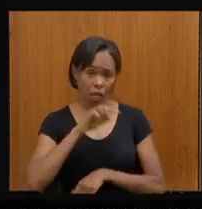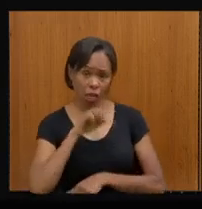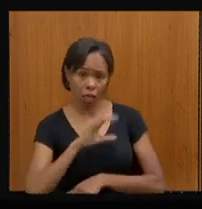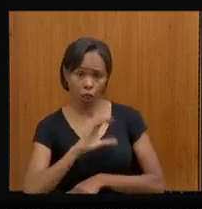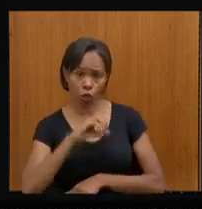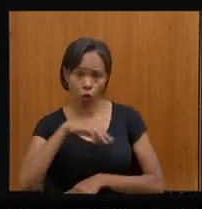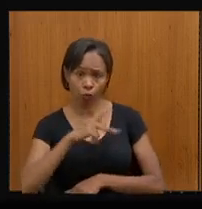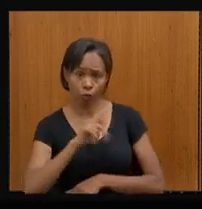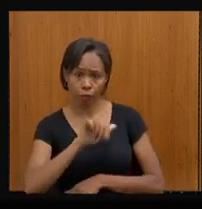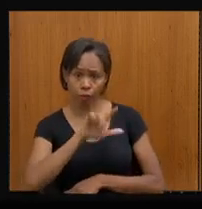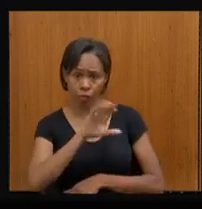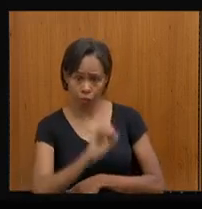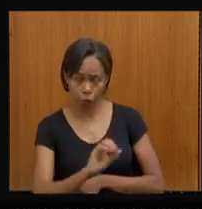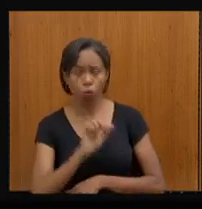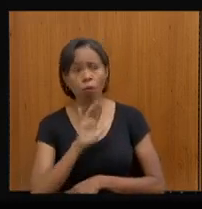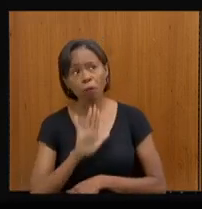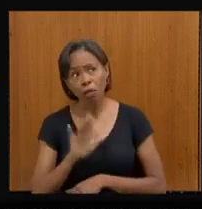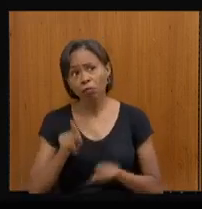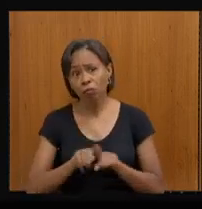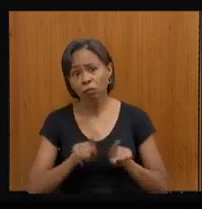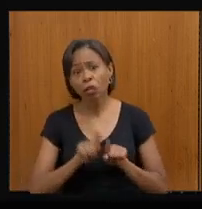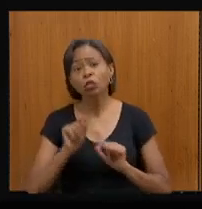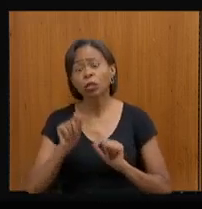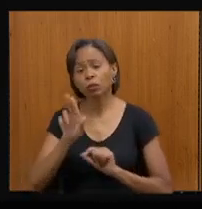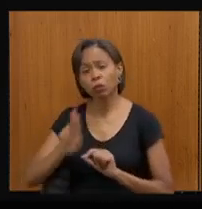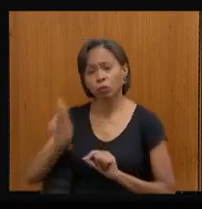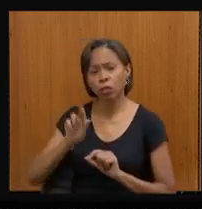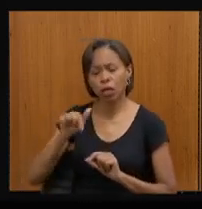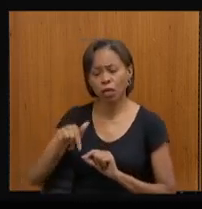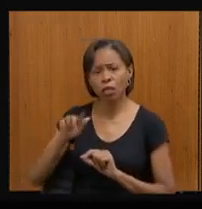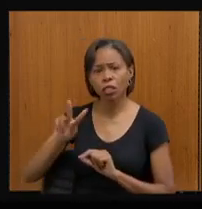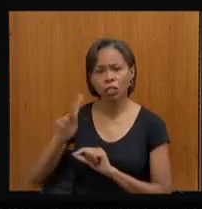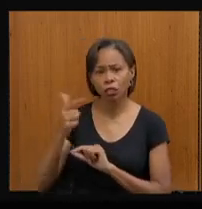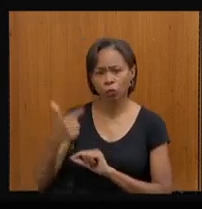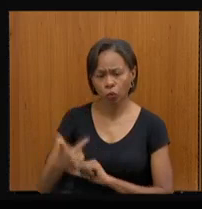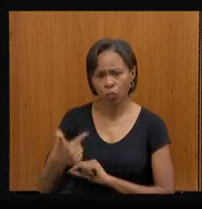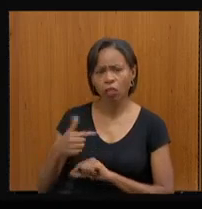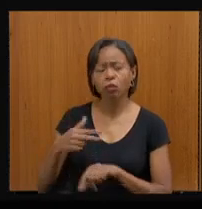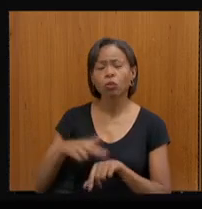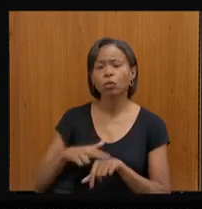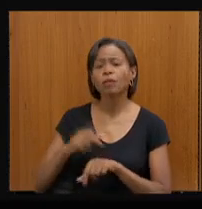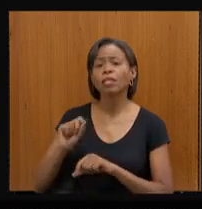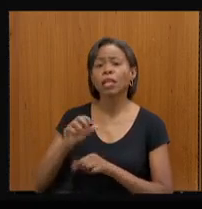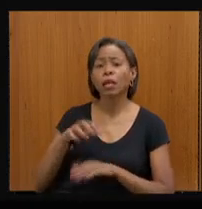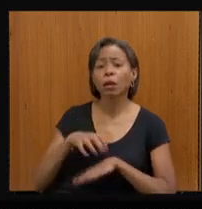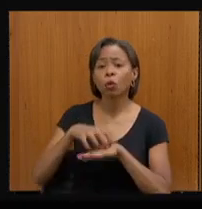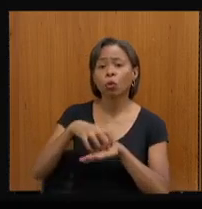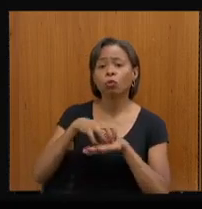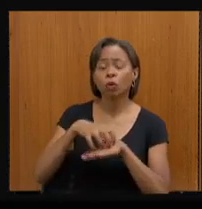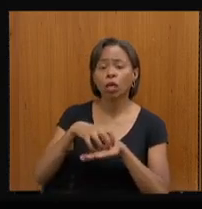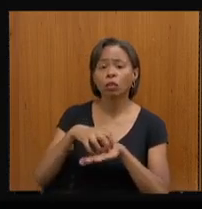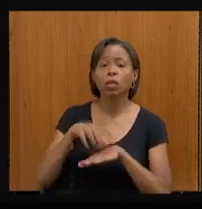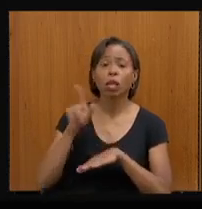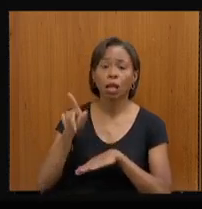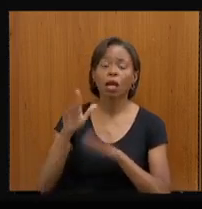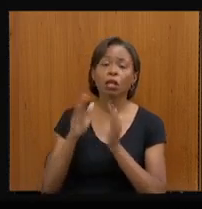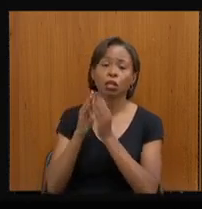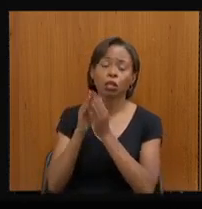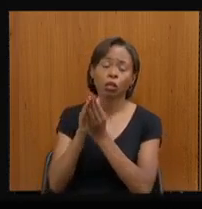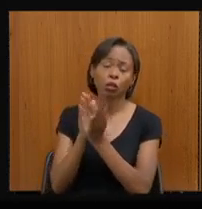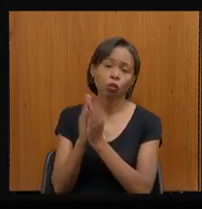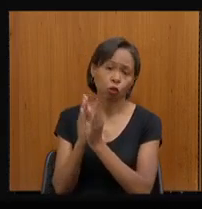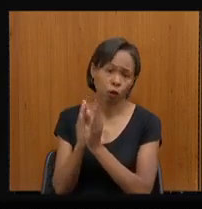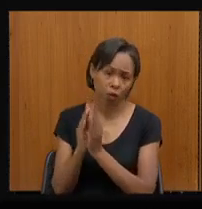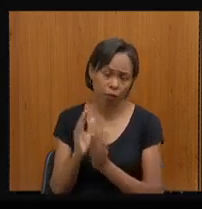mais também a possibilidade de uso desse hidrogênio no transporte urbano em Fortaleza